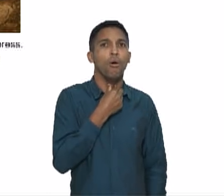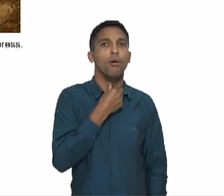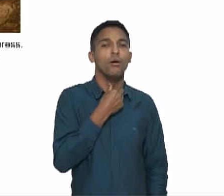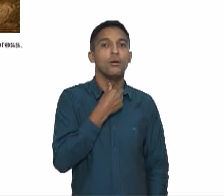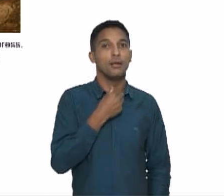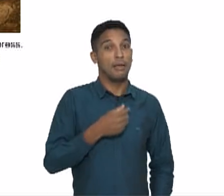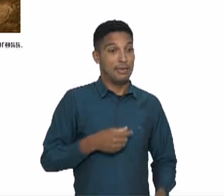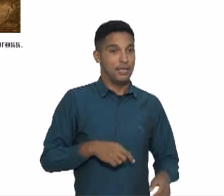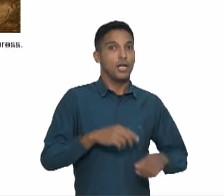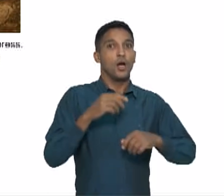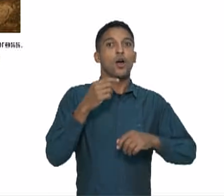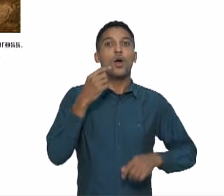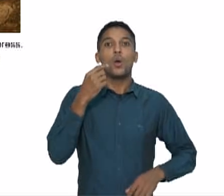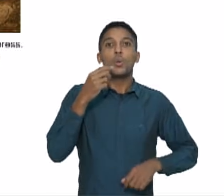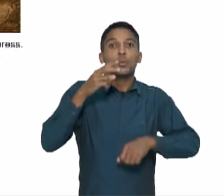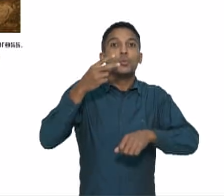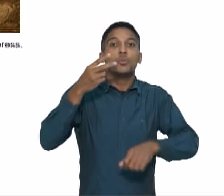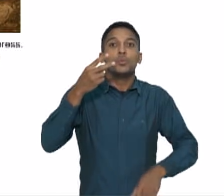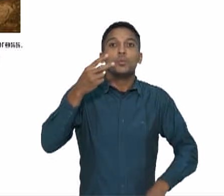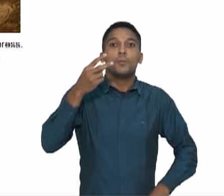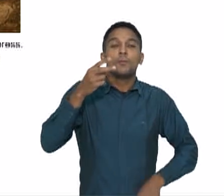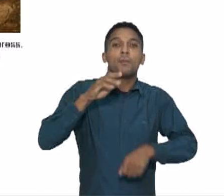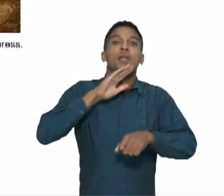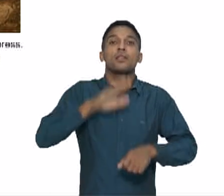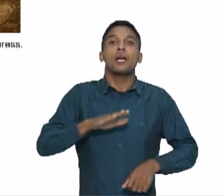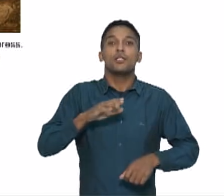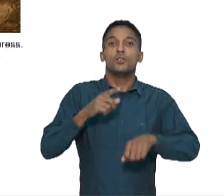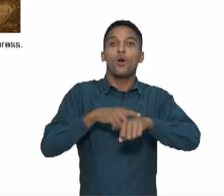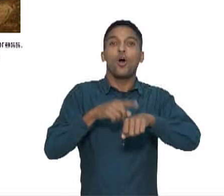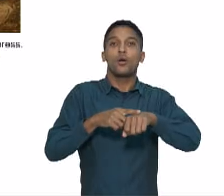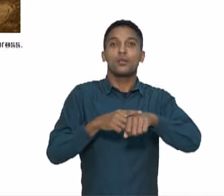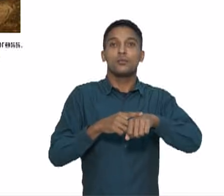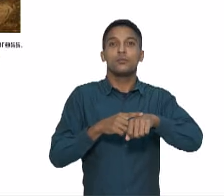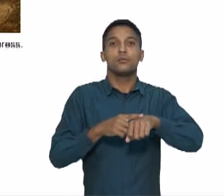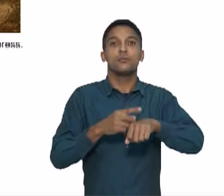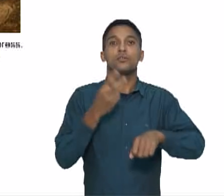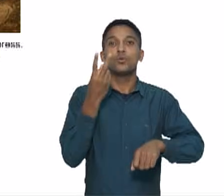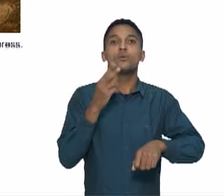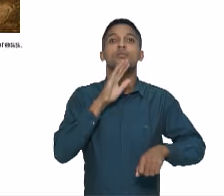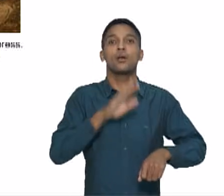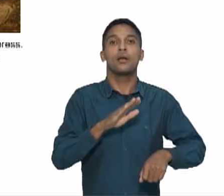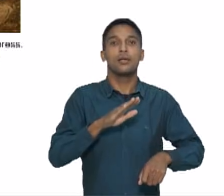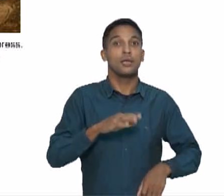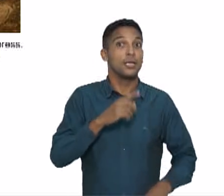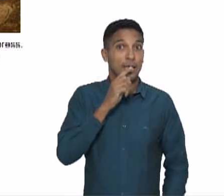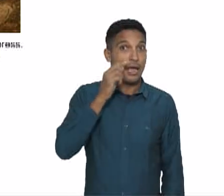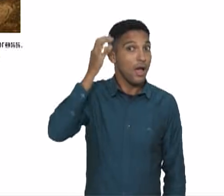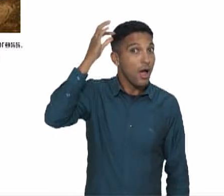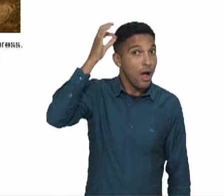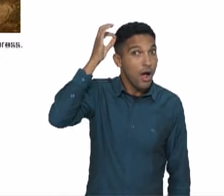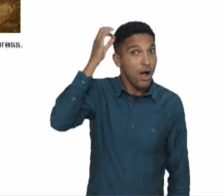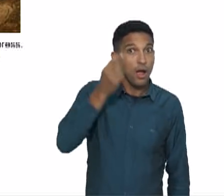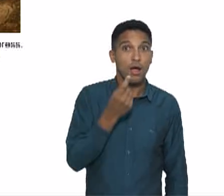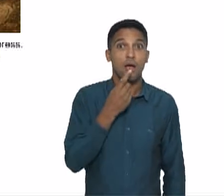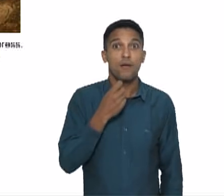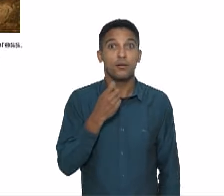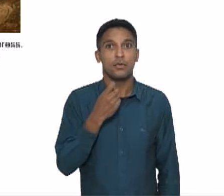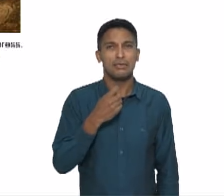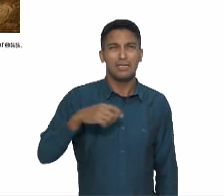era ruiva. Na rua vazia, as pedras vibravam de calor. A cabeça da menina